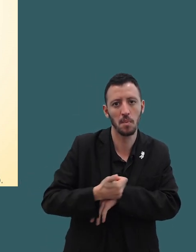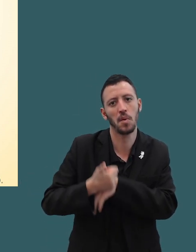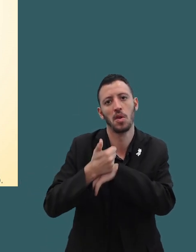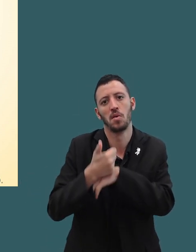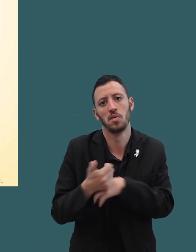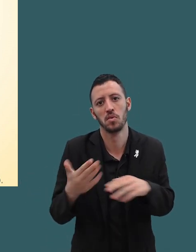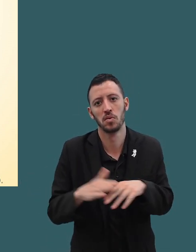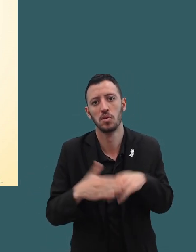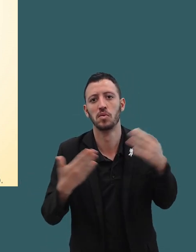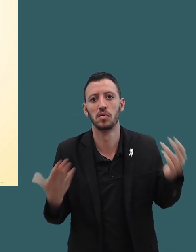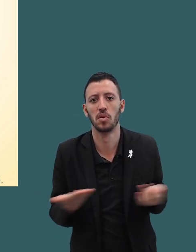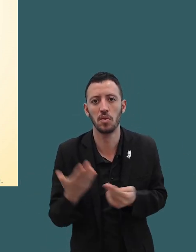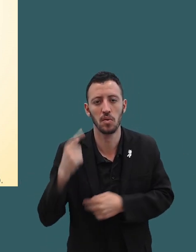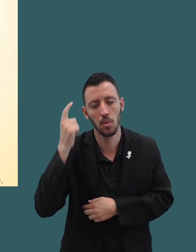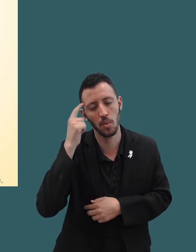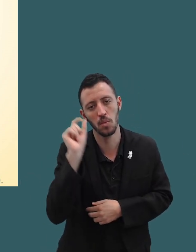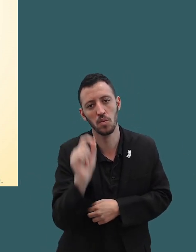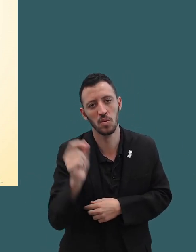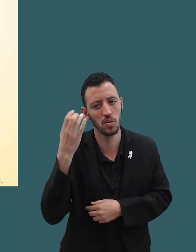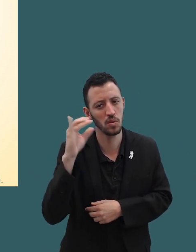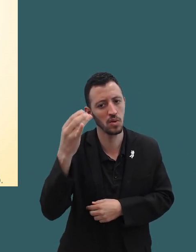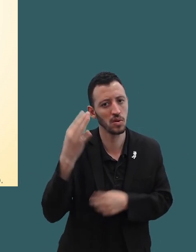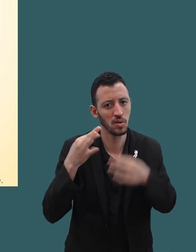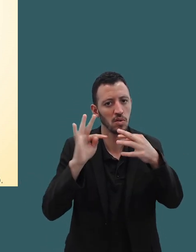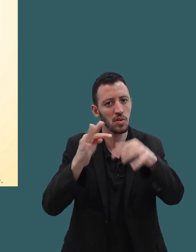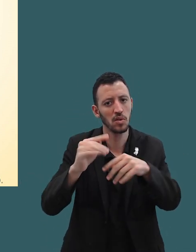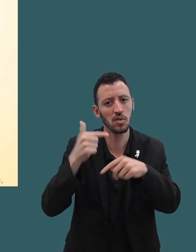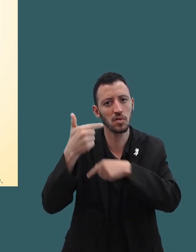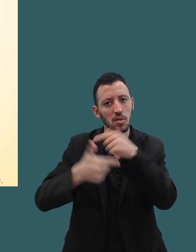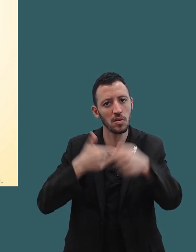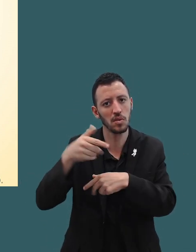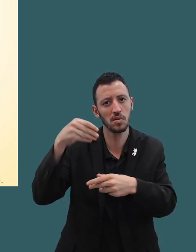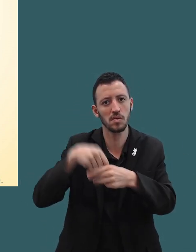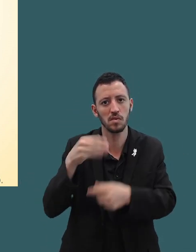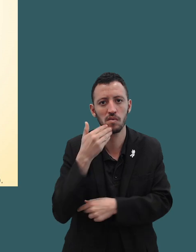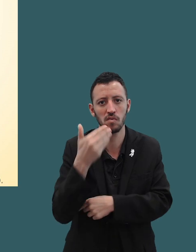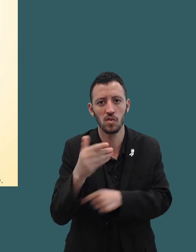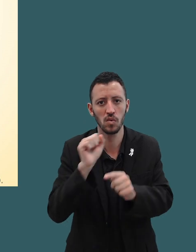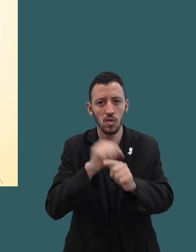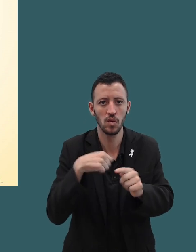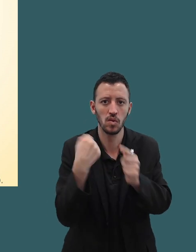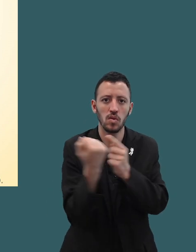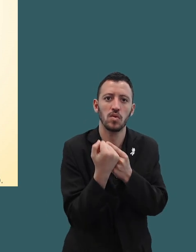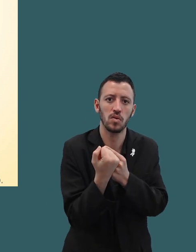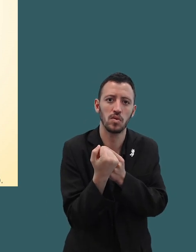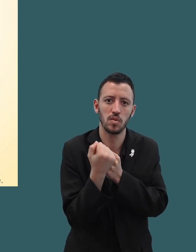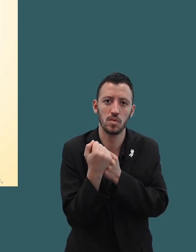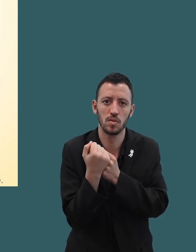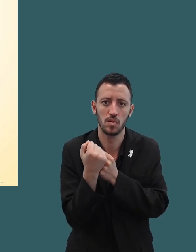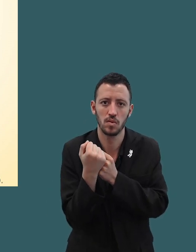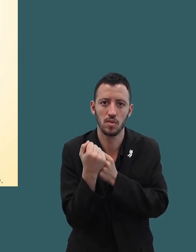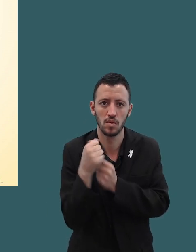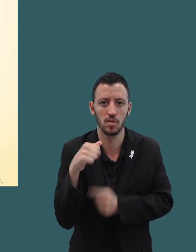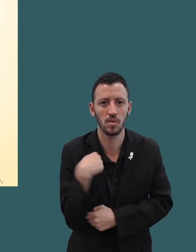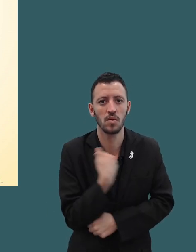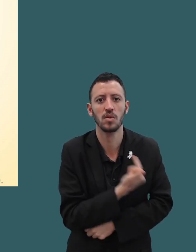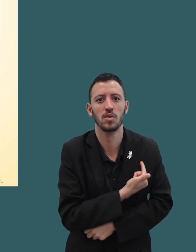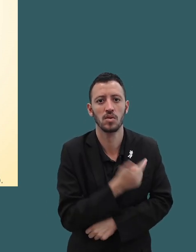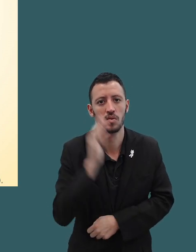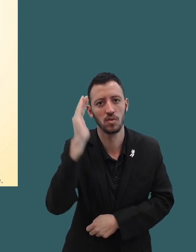qualidade. Então, quando a gente pensa a ciência e tecnologia a serviço dessas demandas sociais,